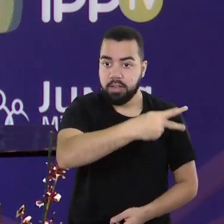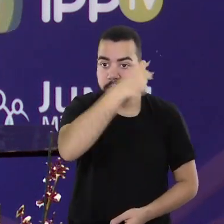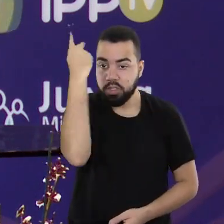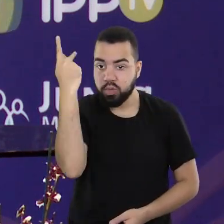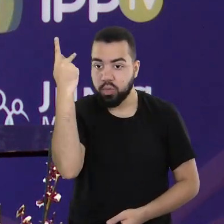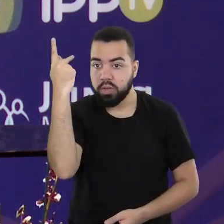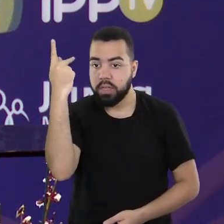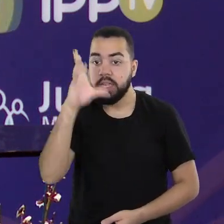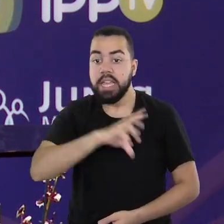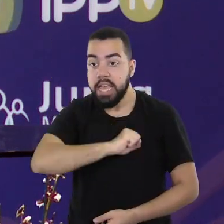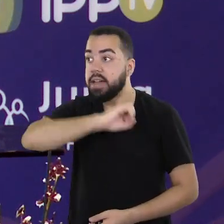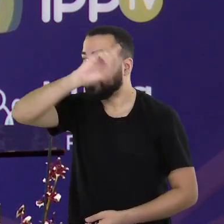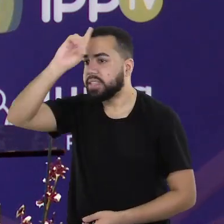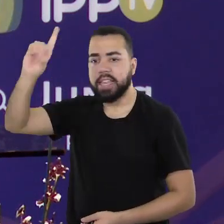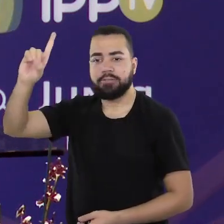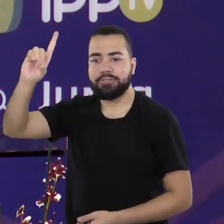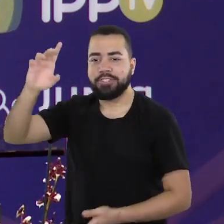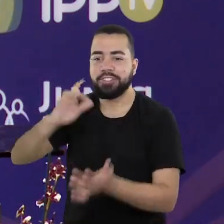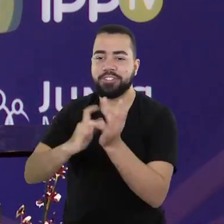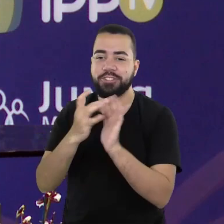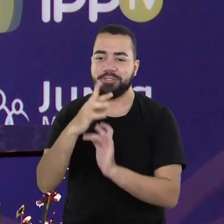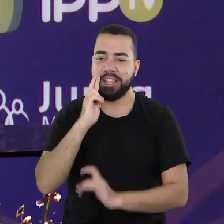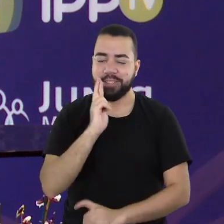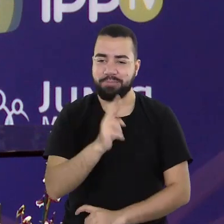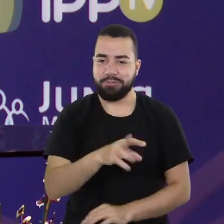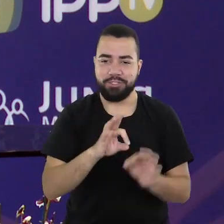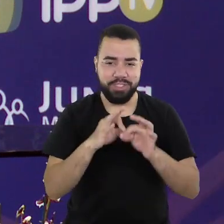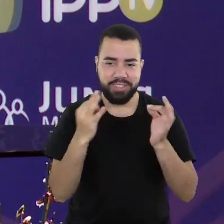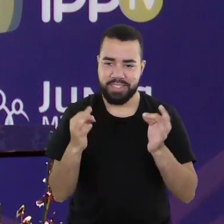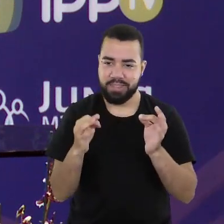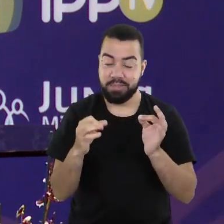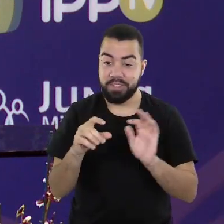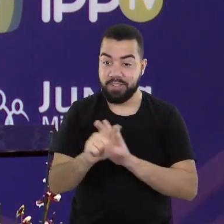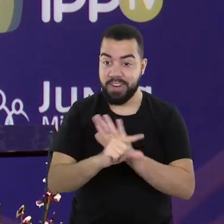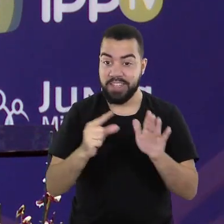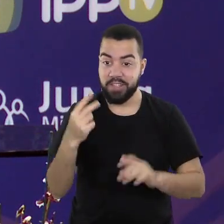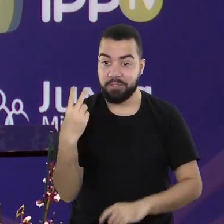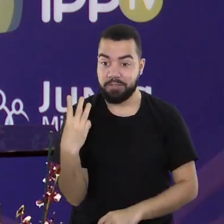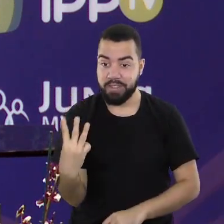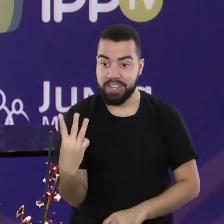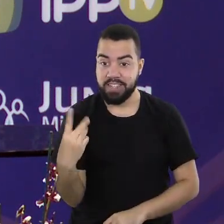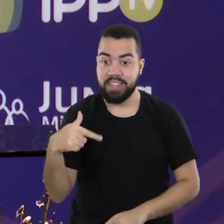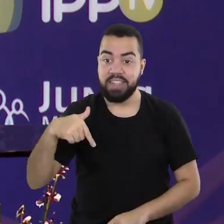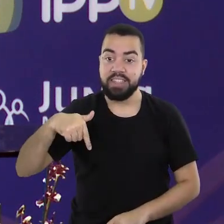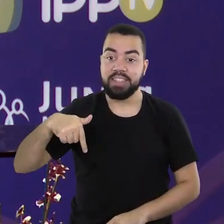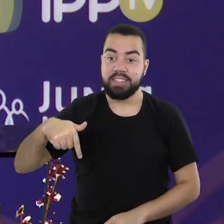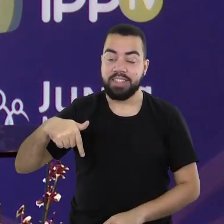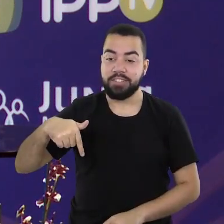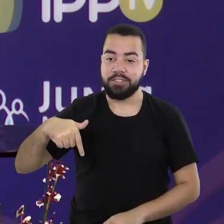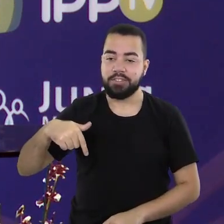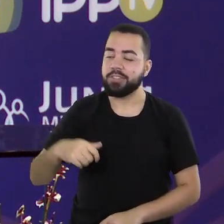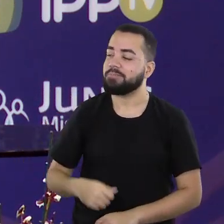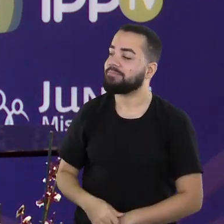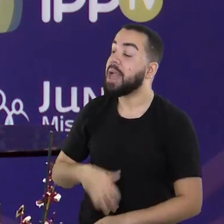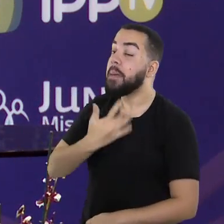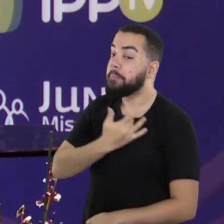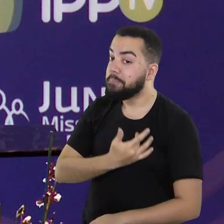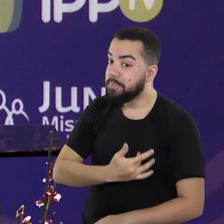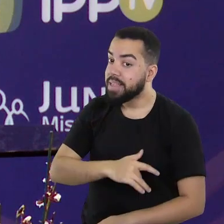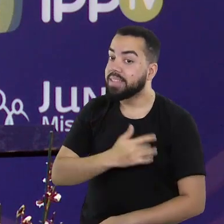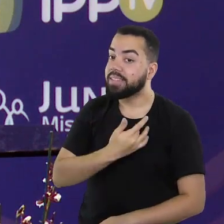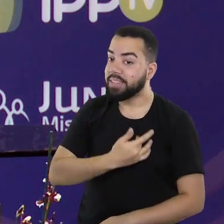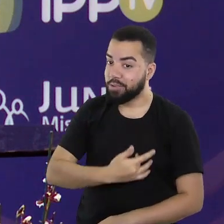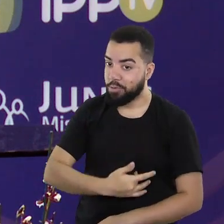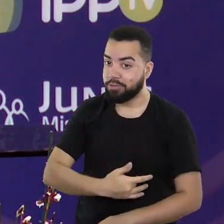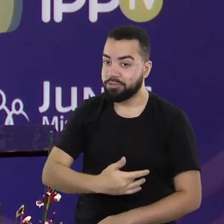E a resposta de Jesus é muito simples. Ele diz lá no versículo 37, o que usou de misericórdia